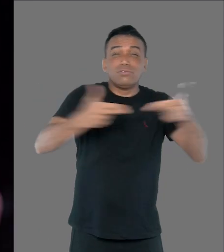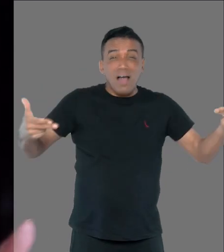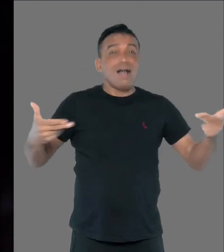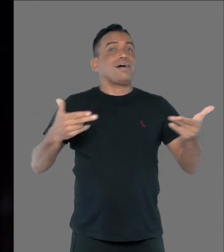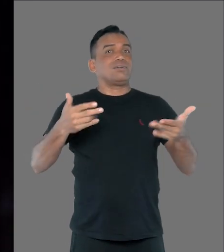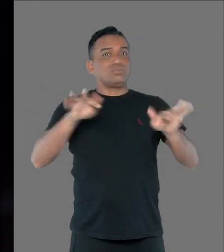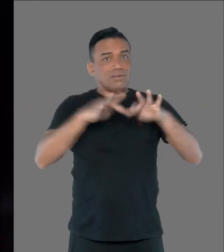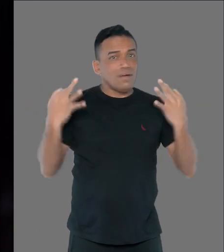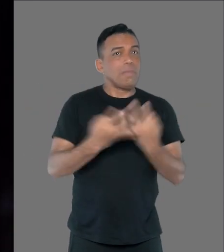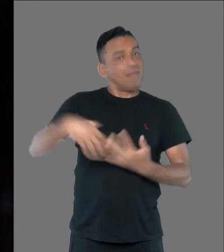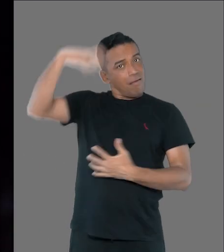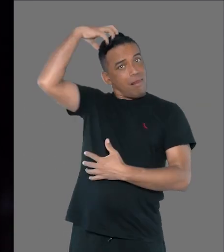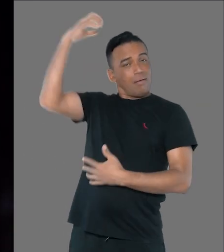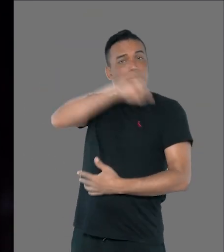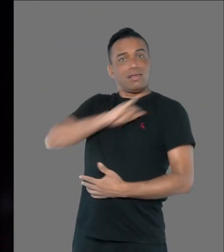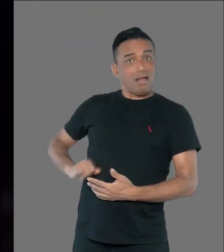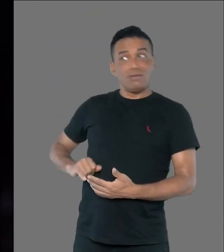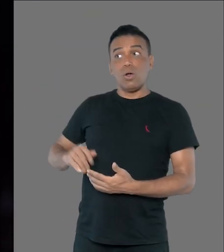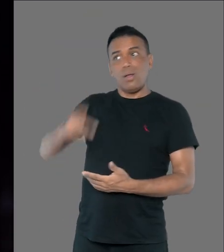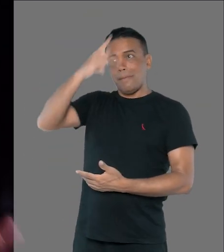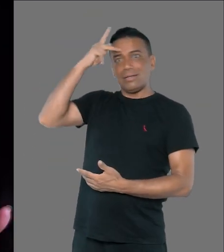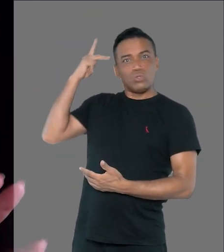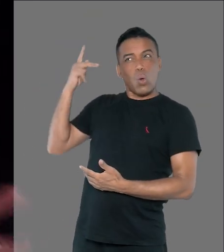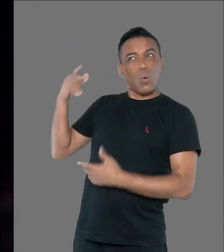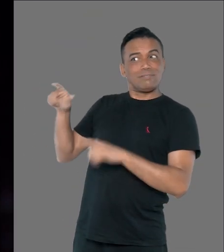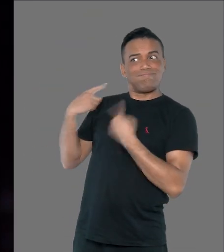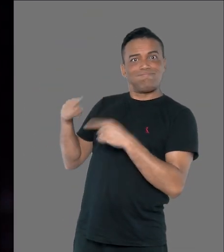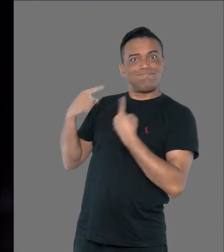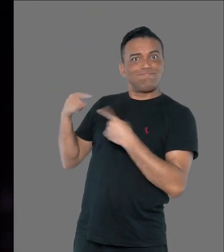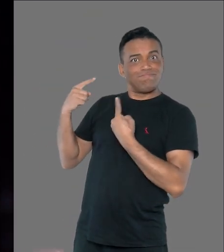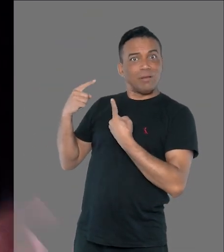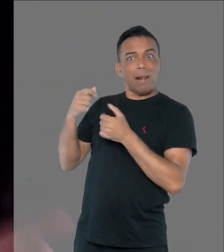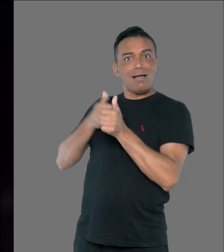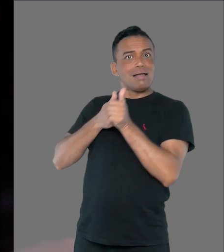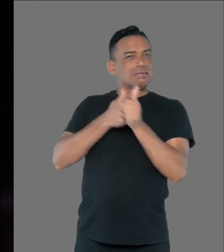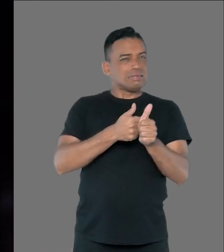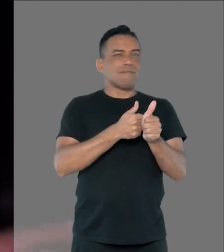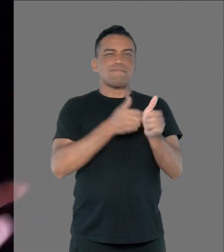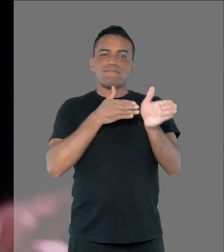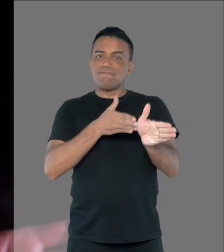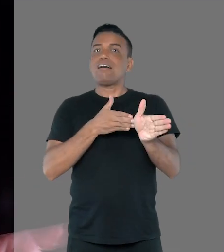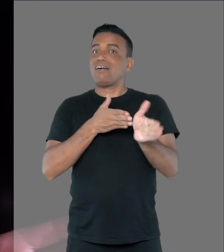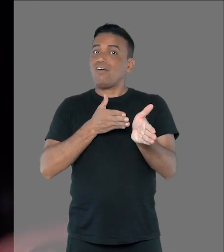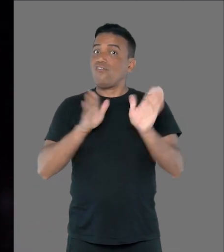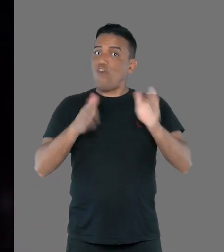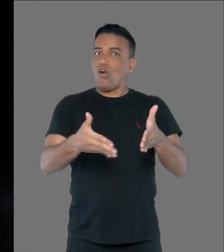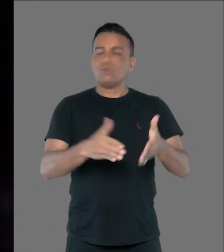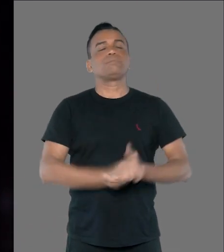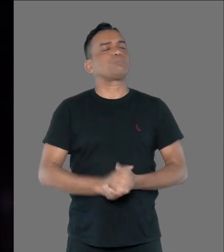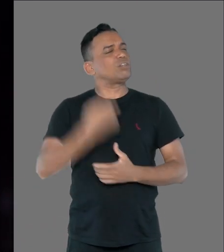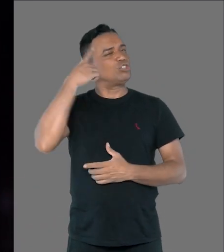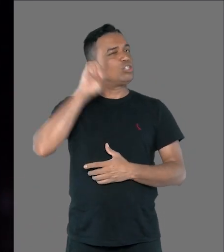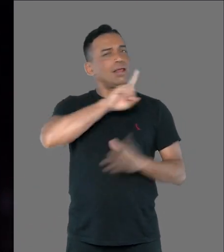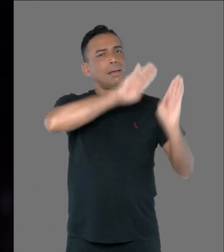gratuitamente. Eu fui instigada por editores a perseguir essa gente, Por quê? Porque eu, um dia, lá na Biblioteca